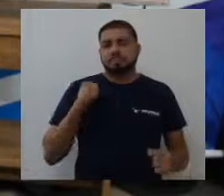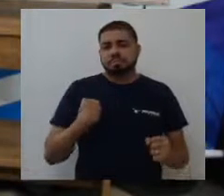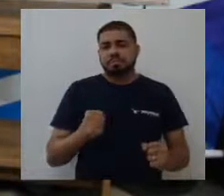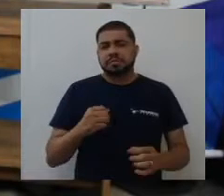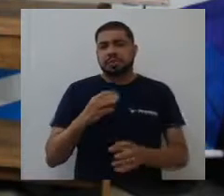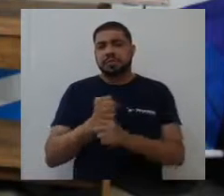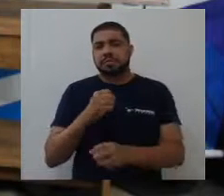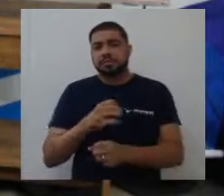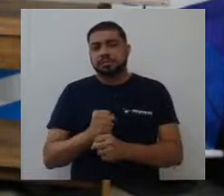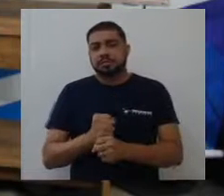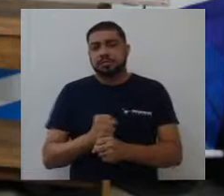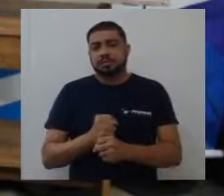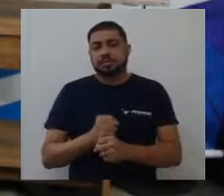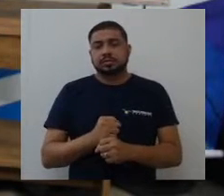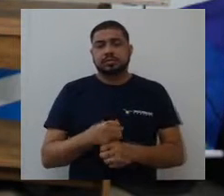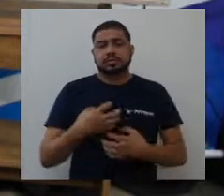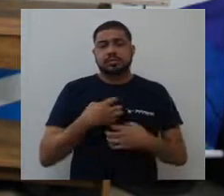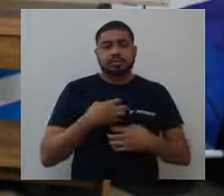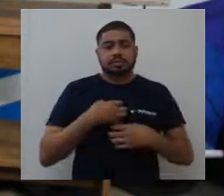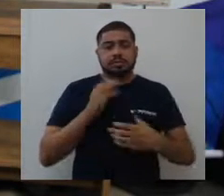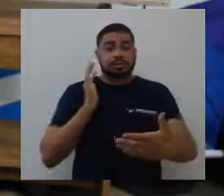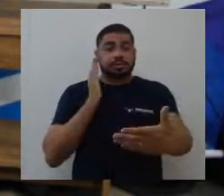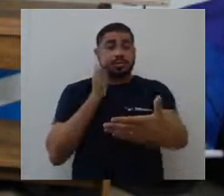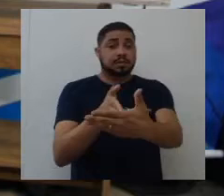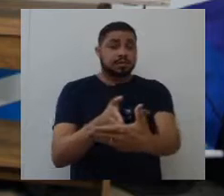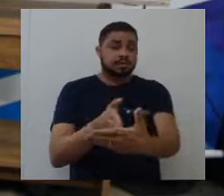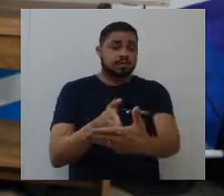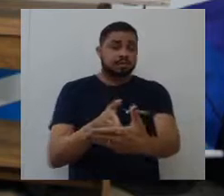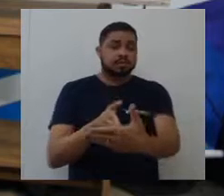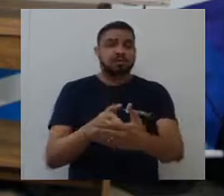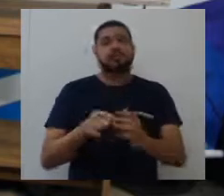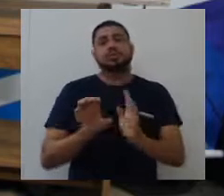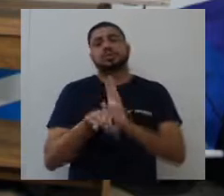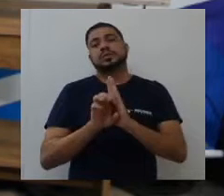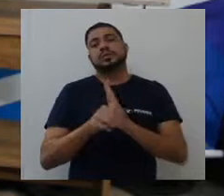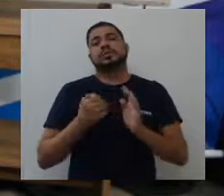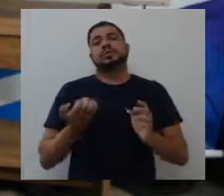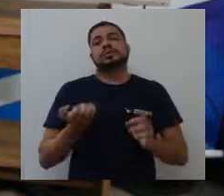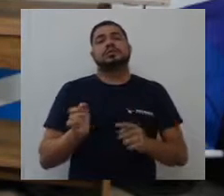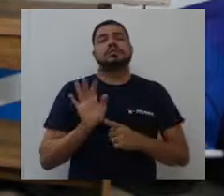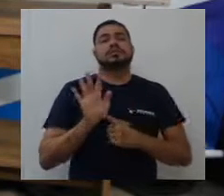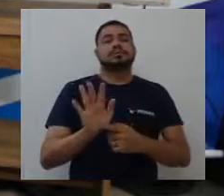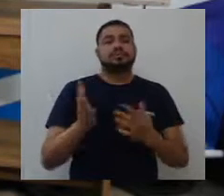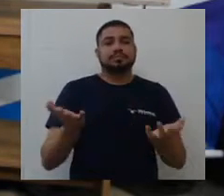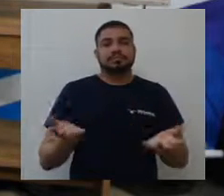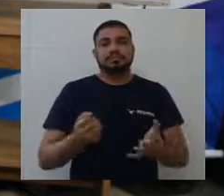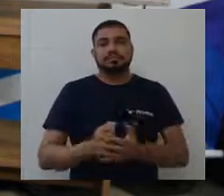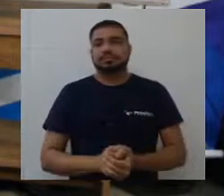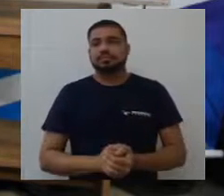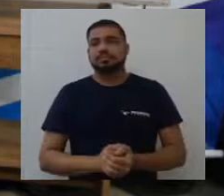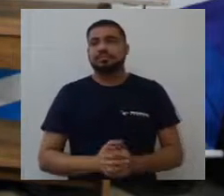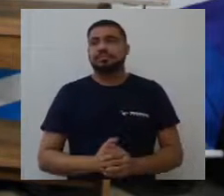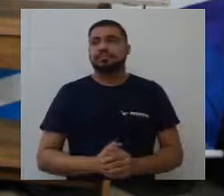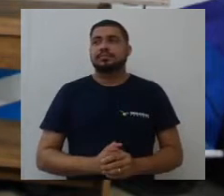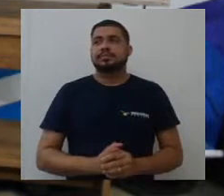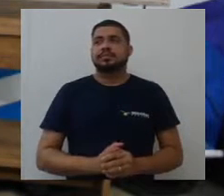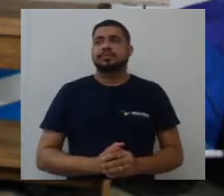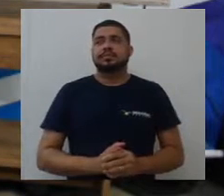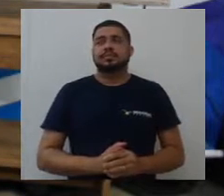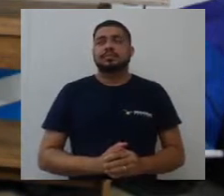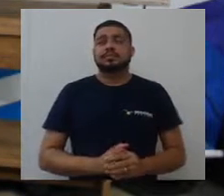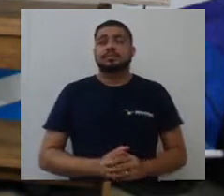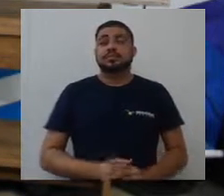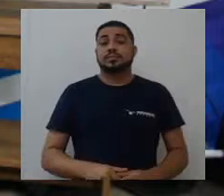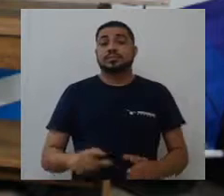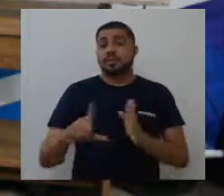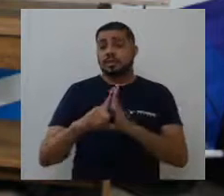calcular ele de maneira muito intuitiva, muito direta, através do conceito que eu quero mostrar para você agora, certo? Vem comigo assim. Uma